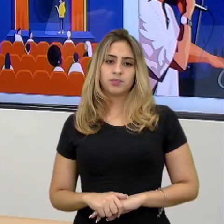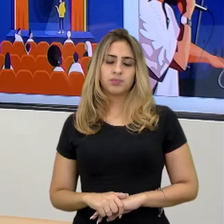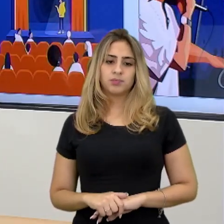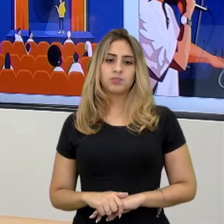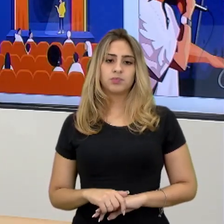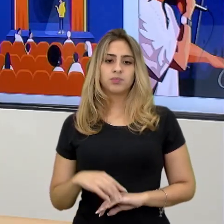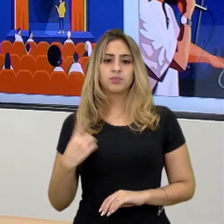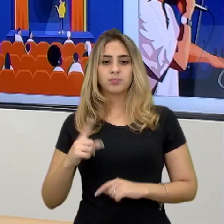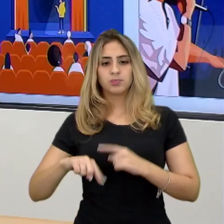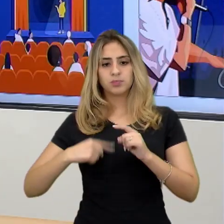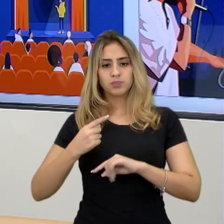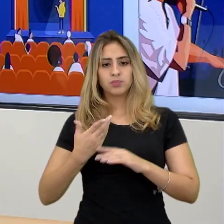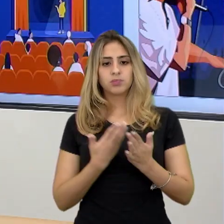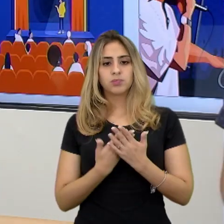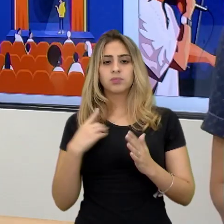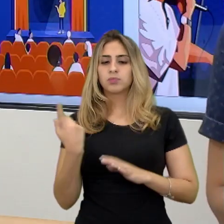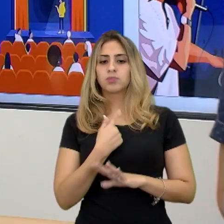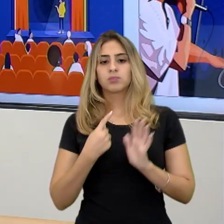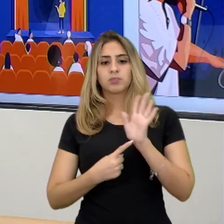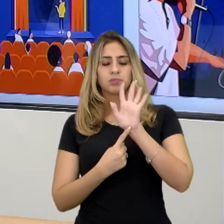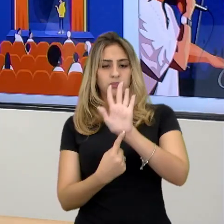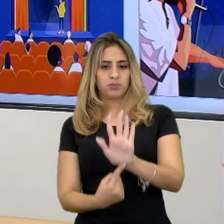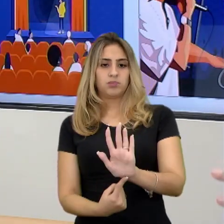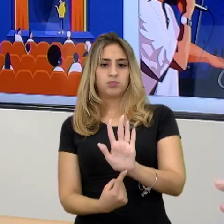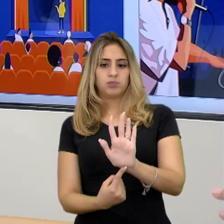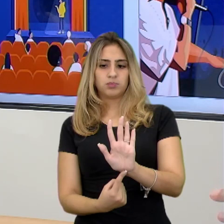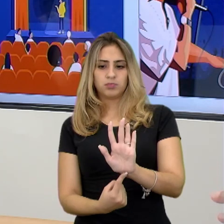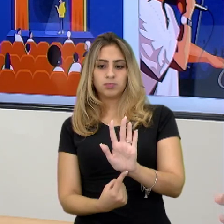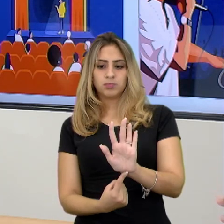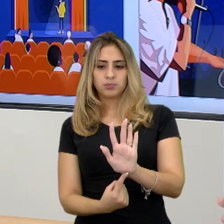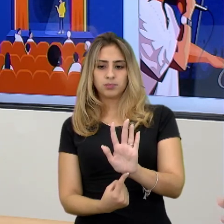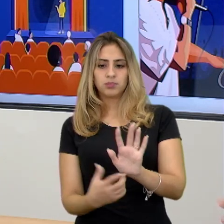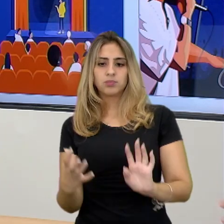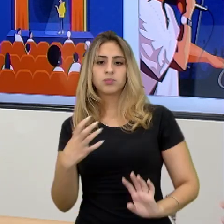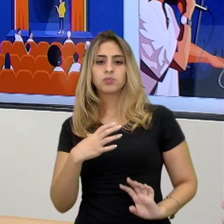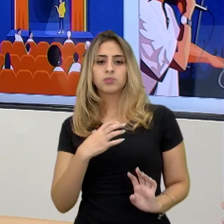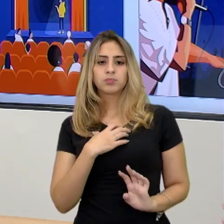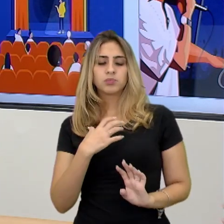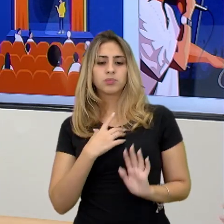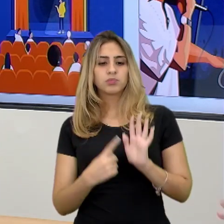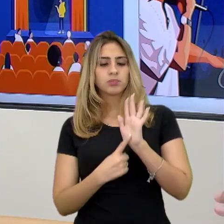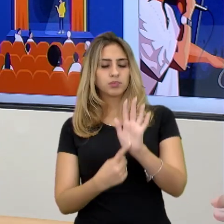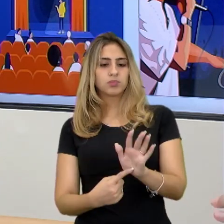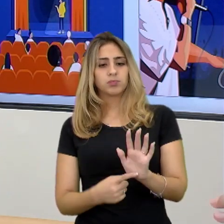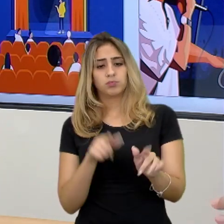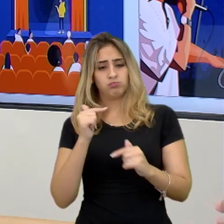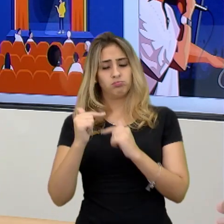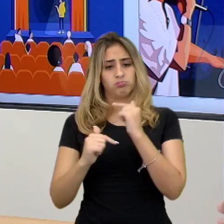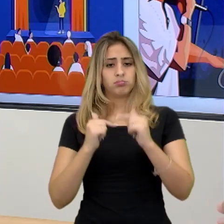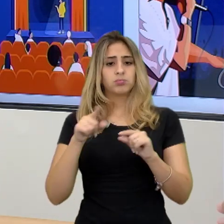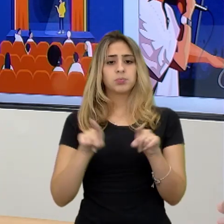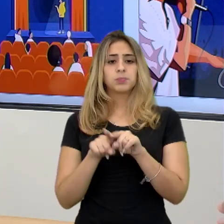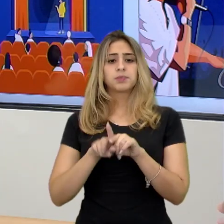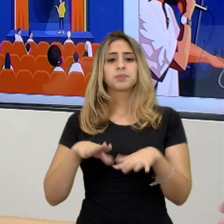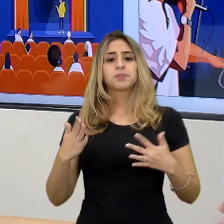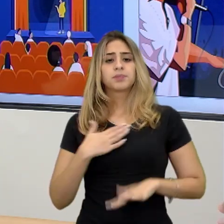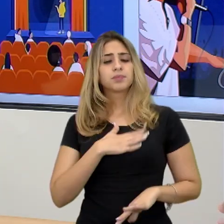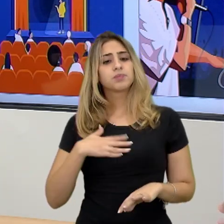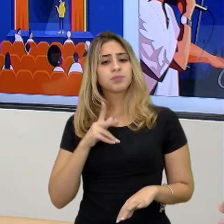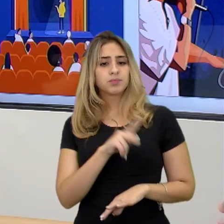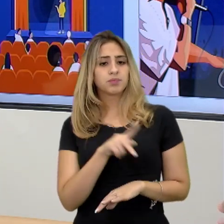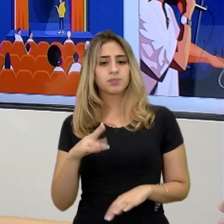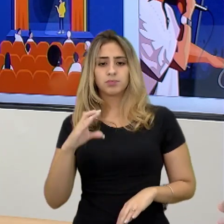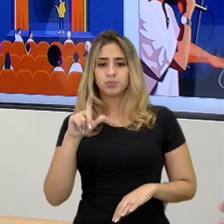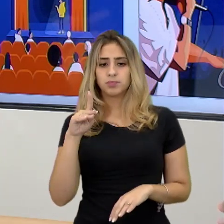só, nas próximas aulas nós vamos apresentar formas de apresentar este trabalho. Então, assim, eu gostaria que o professor